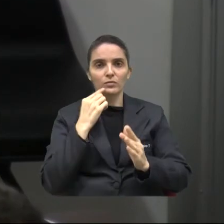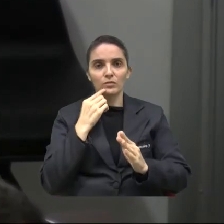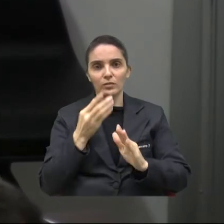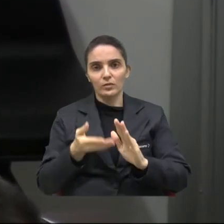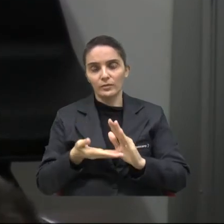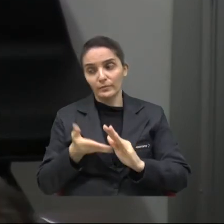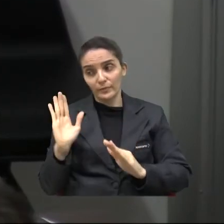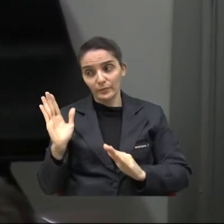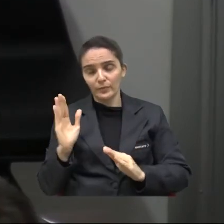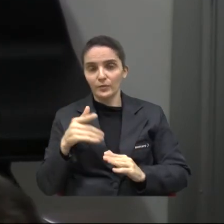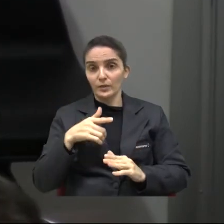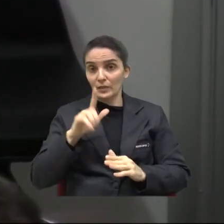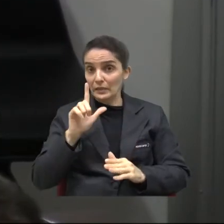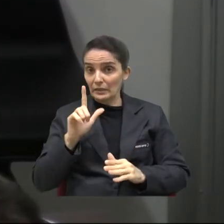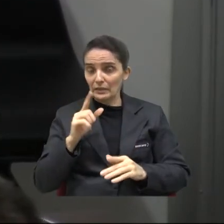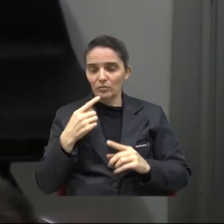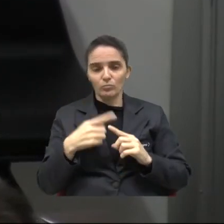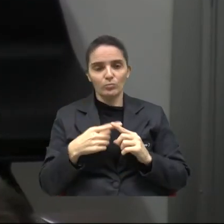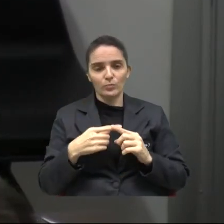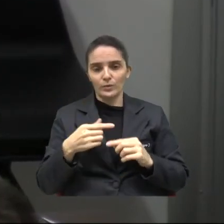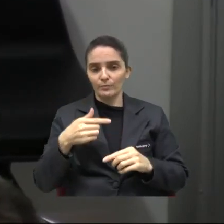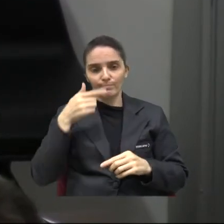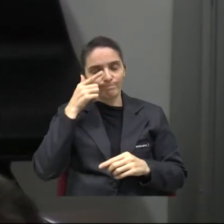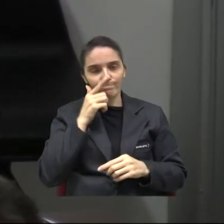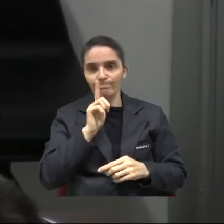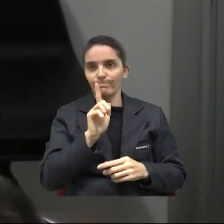Você sabe disso. E assim,